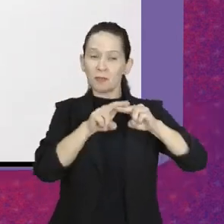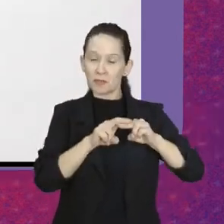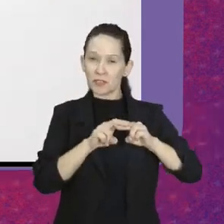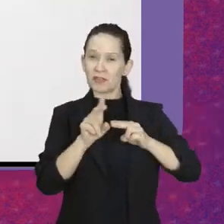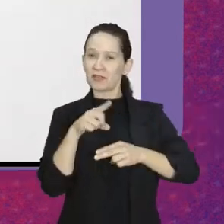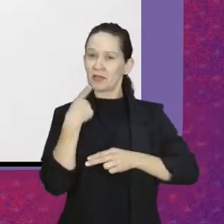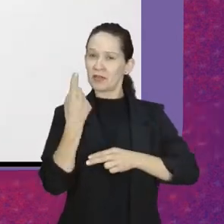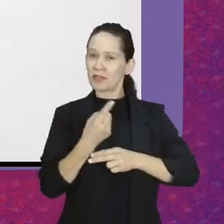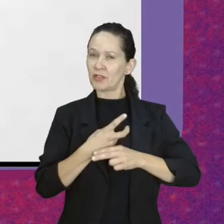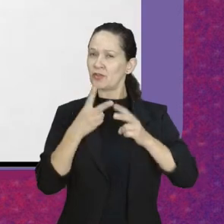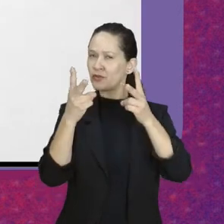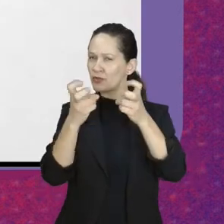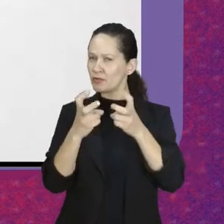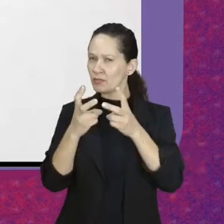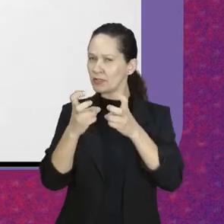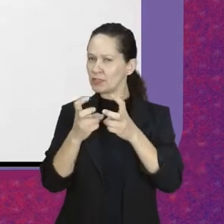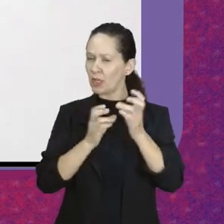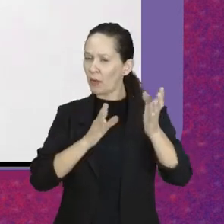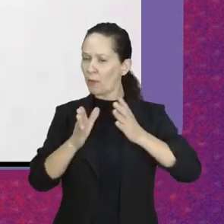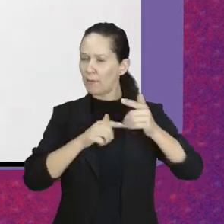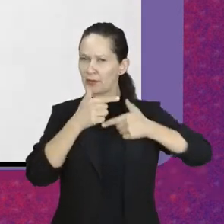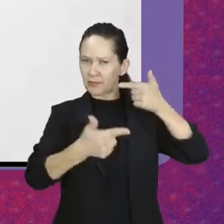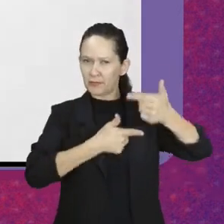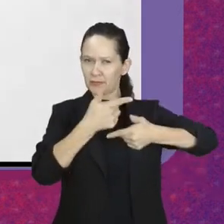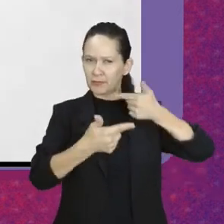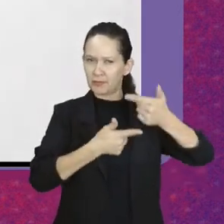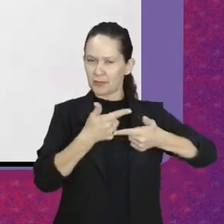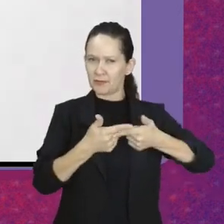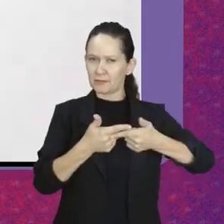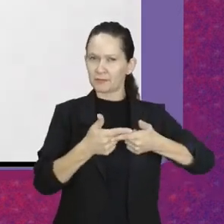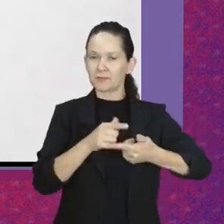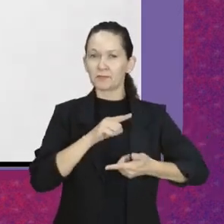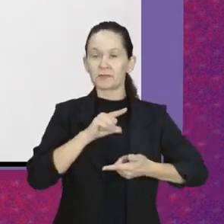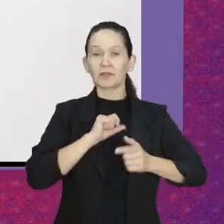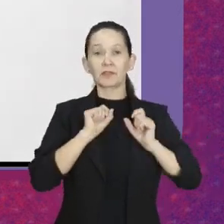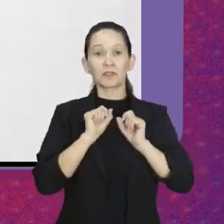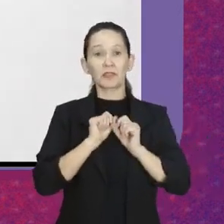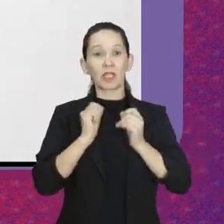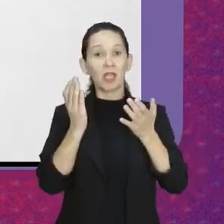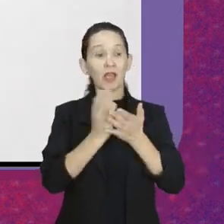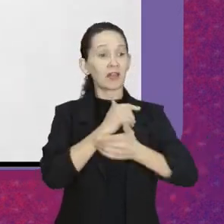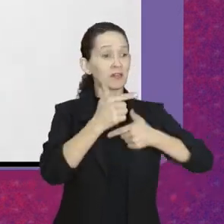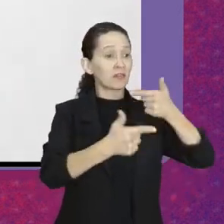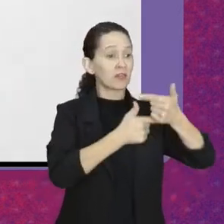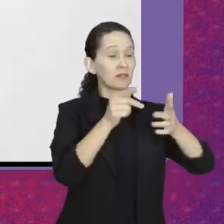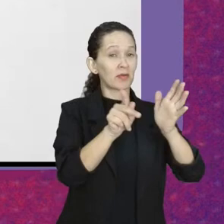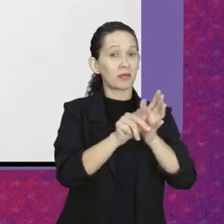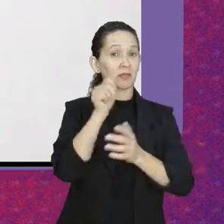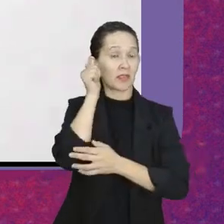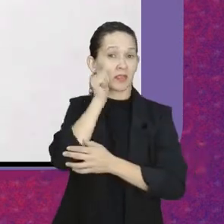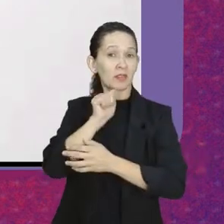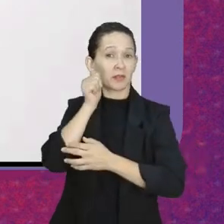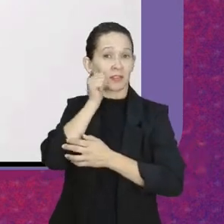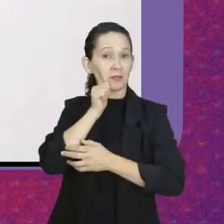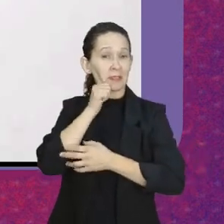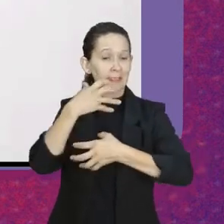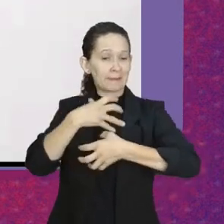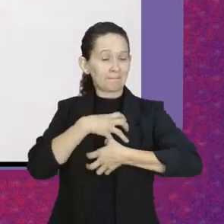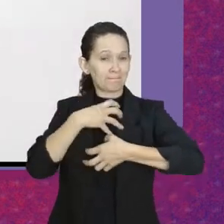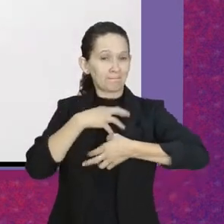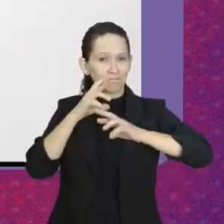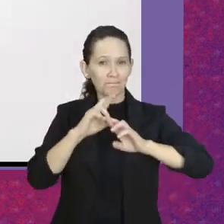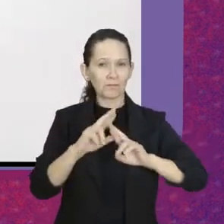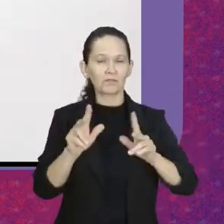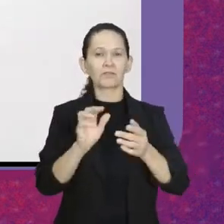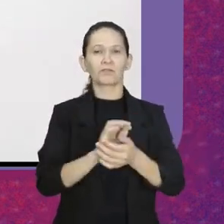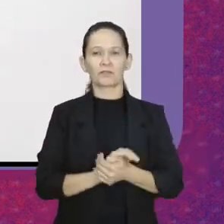vê? Por que a gente não enxerga esse trabalho? Porque ele não é considerado muitas vezes trabalho, porque isso é uma obrigação